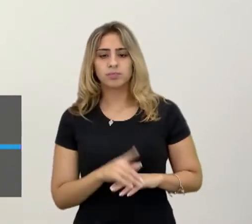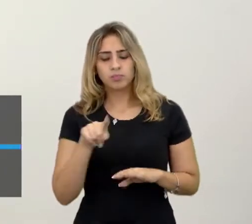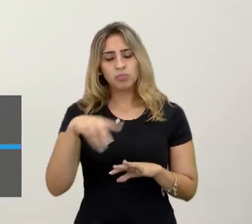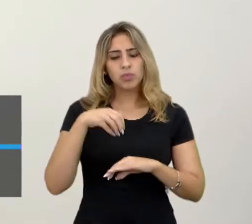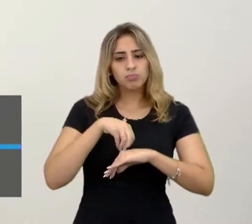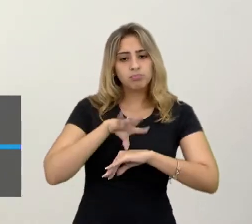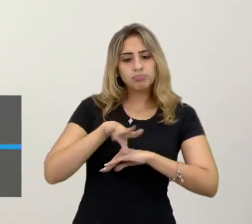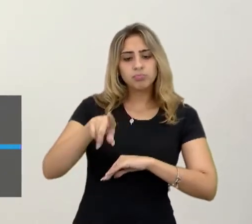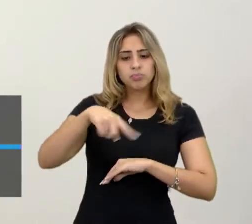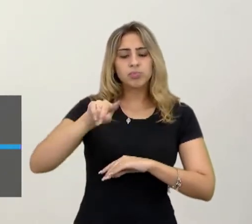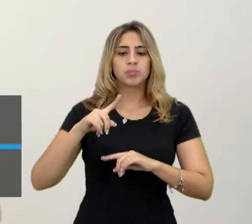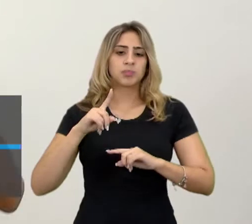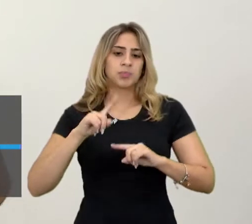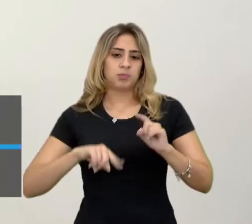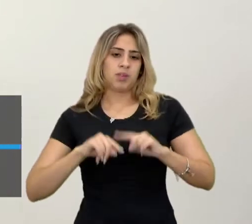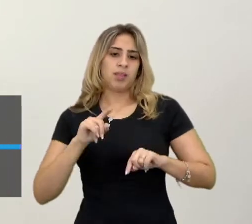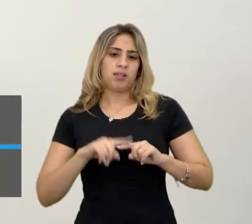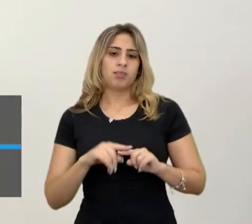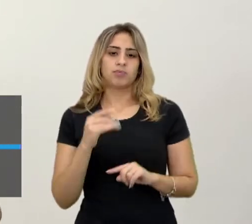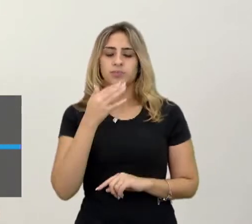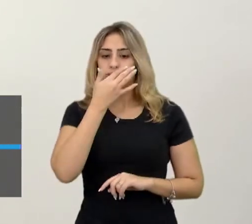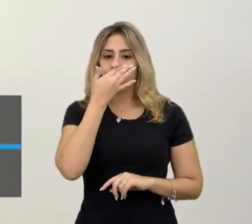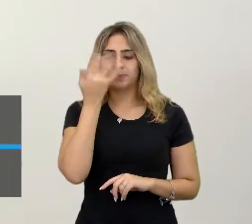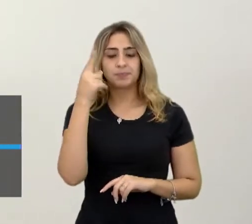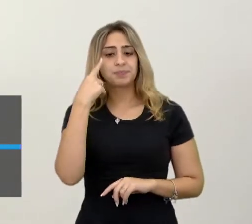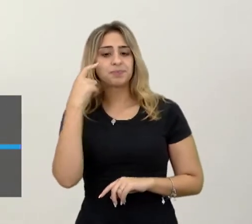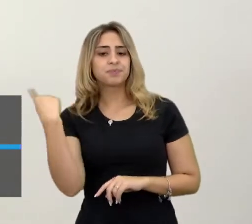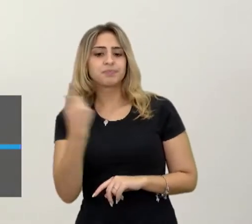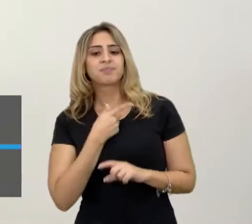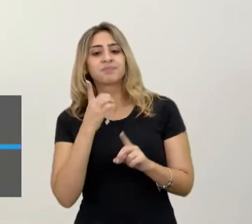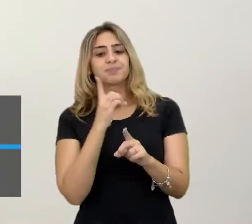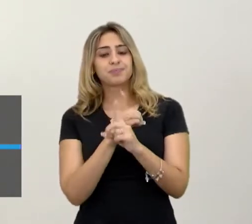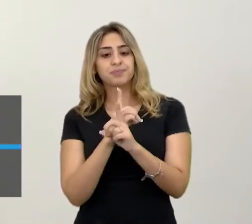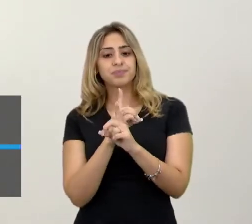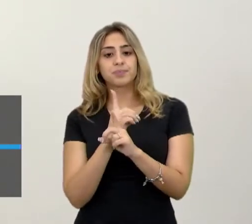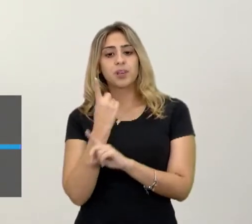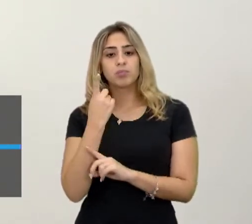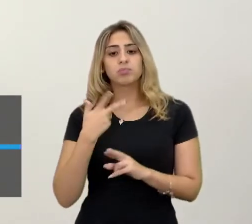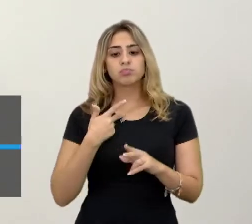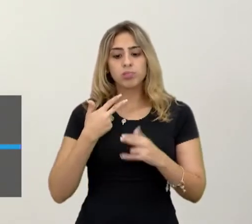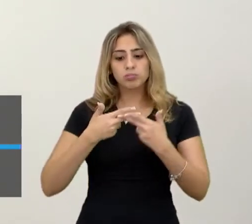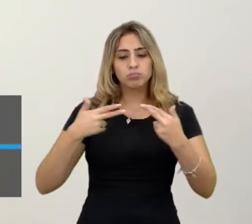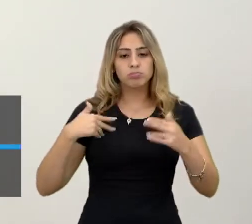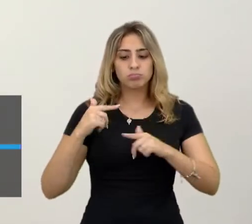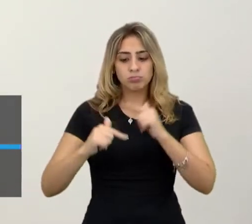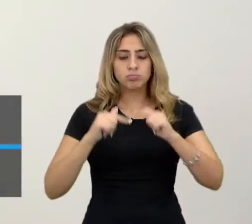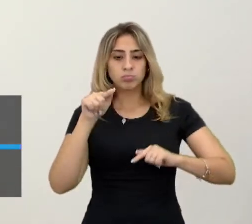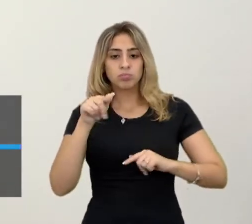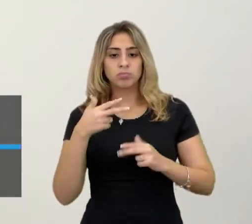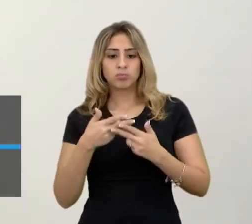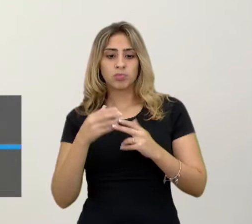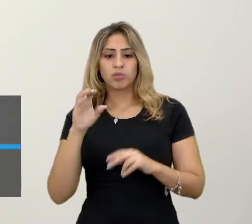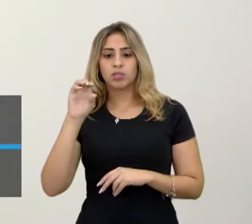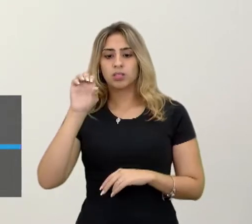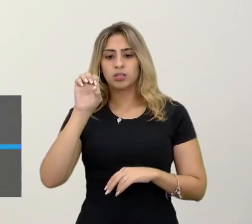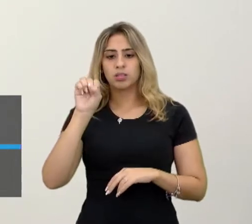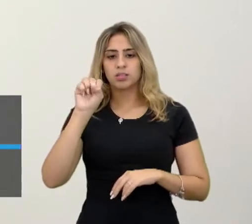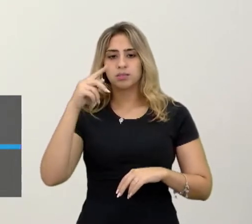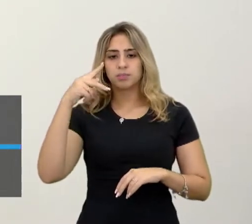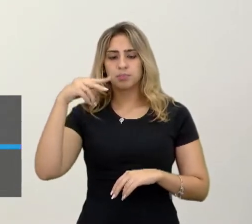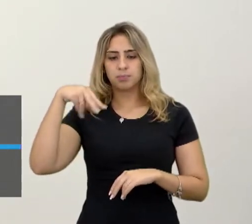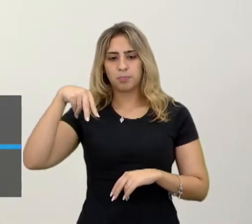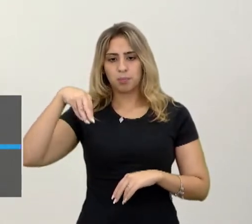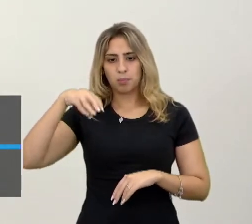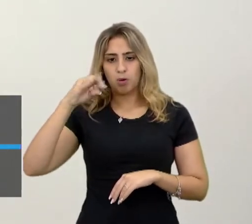aí no material. Mas a ideia é que a gente descobriu, então, que uma das funcionalidades do sismógrafo é descobrir,